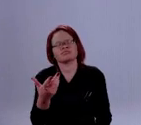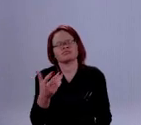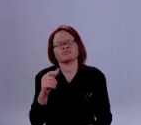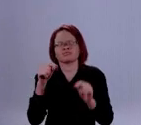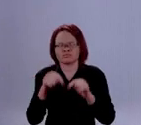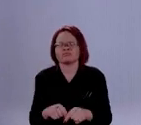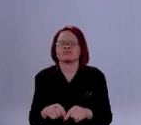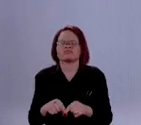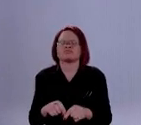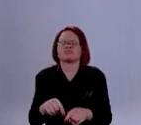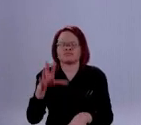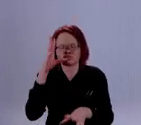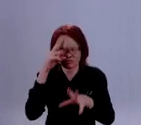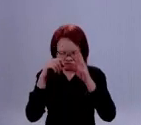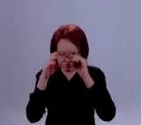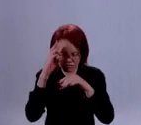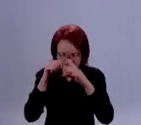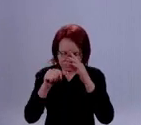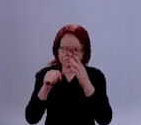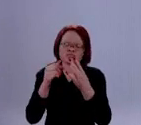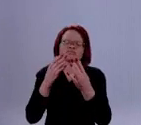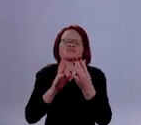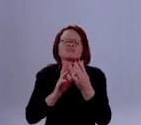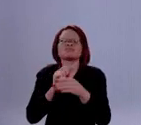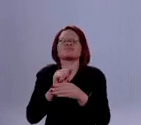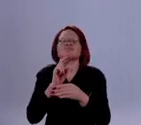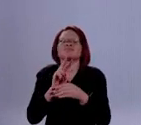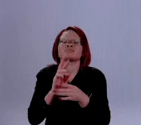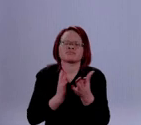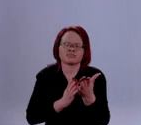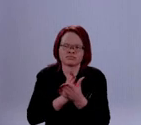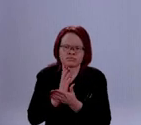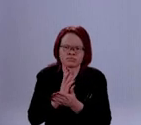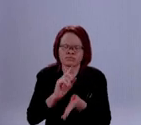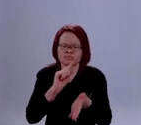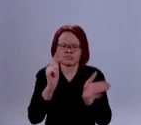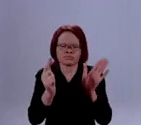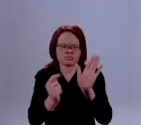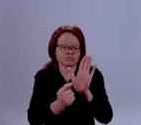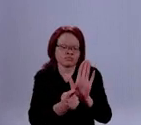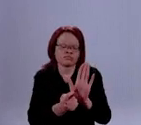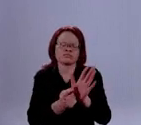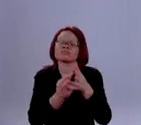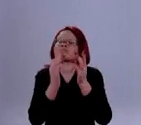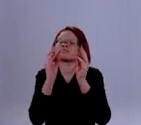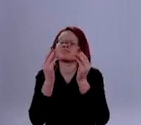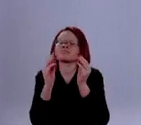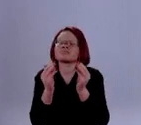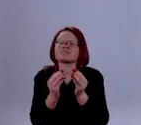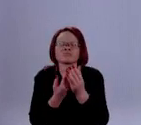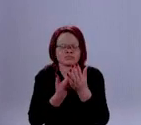advérbios Hoje vamos falar de advérbios de modo aqueles que indicam